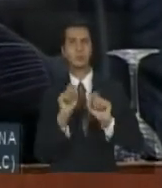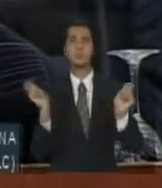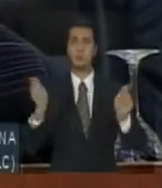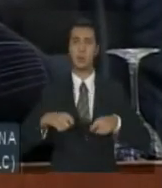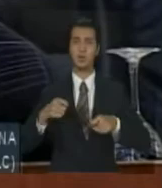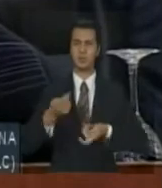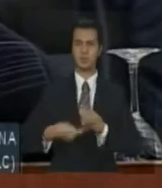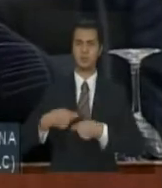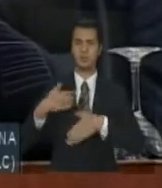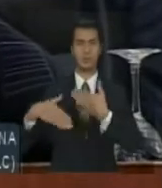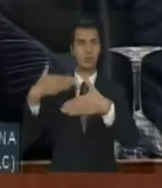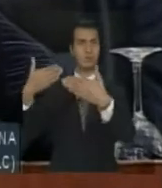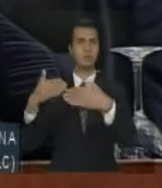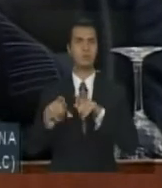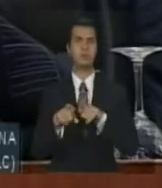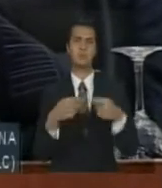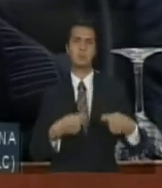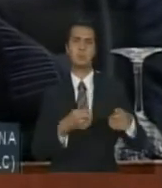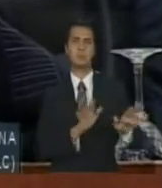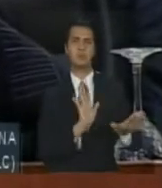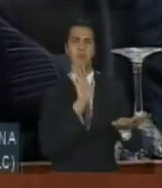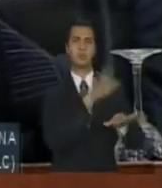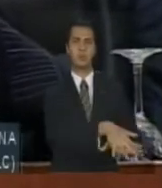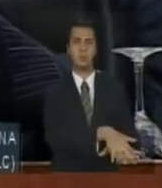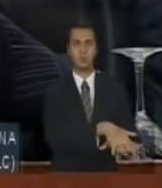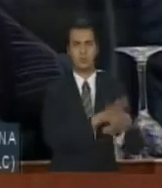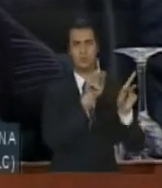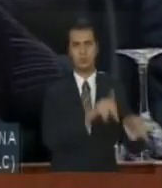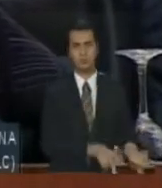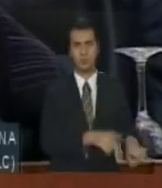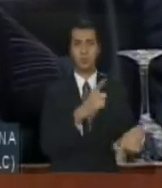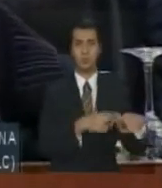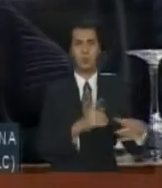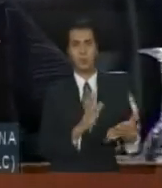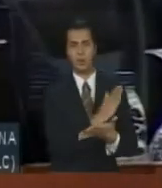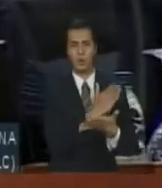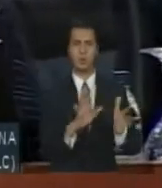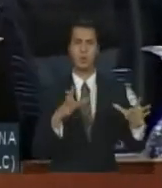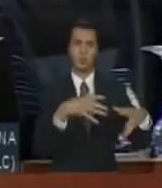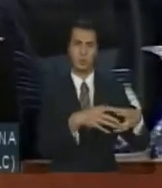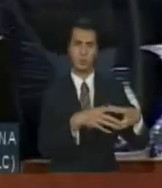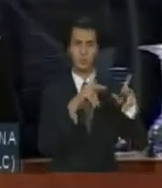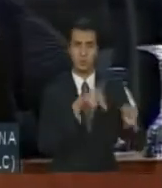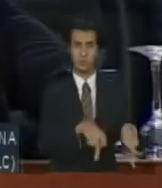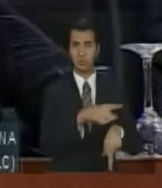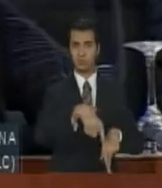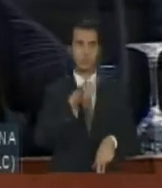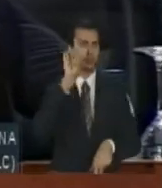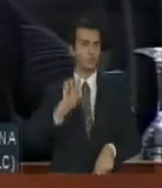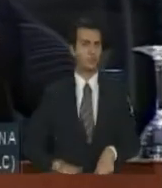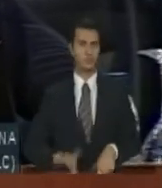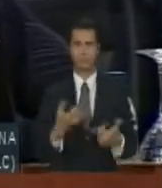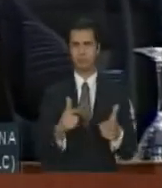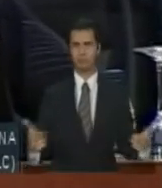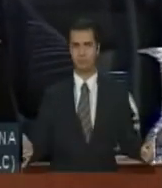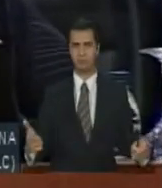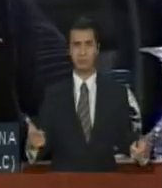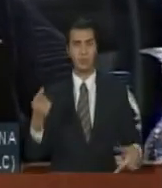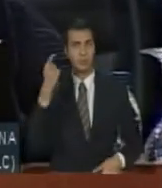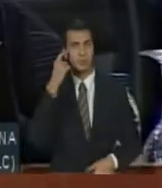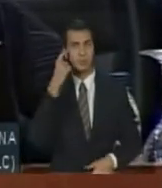da população não tinha direitos. Eu acho que a grande revolução